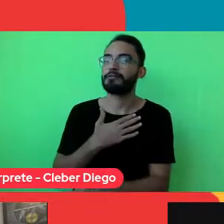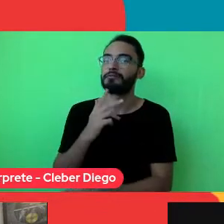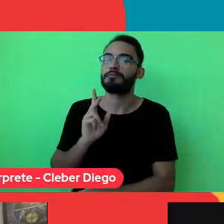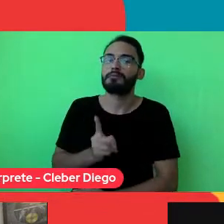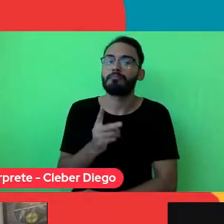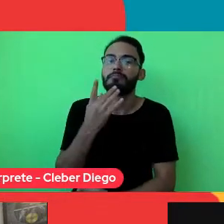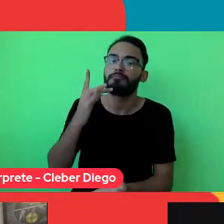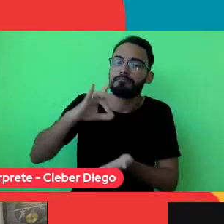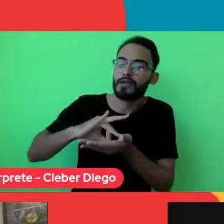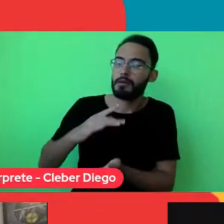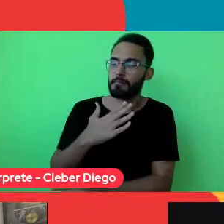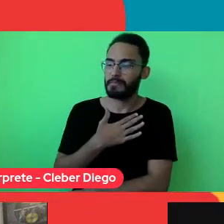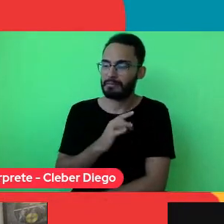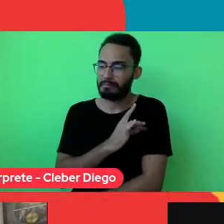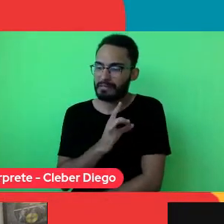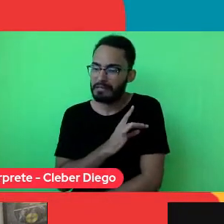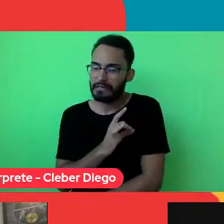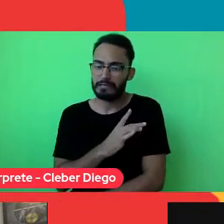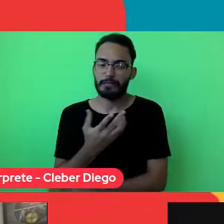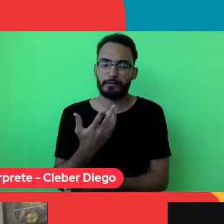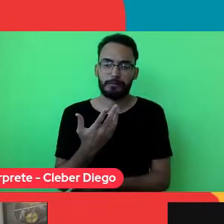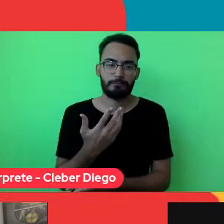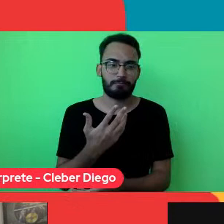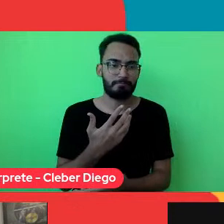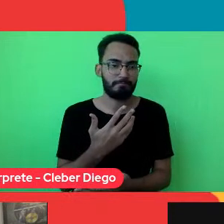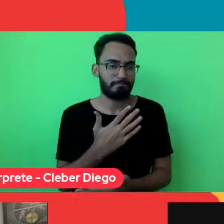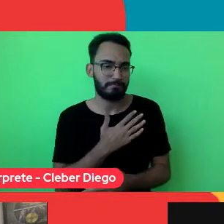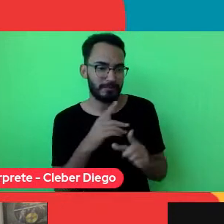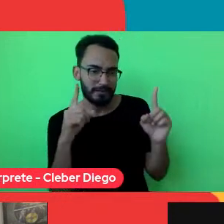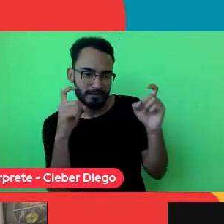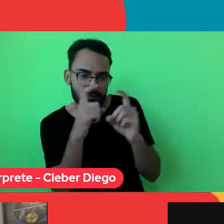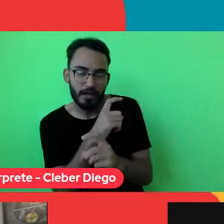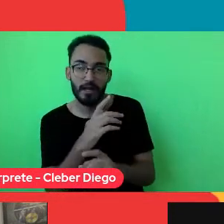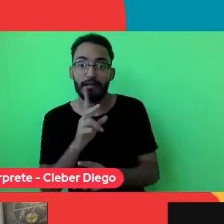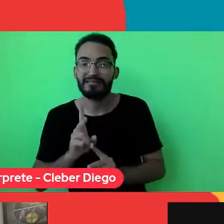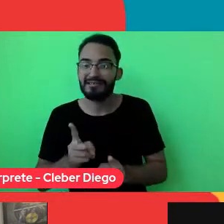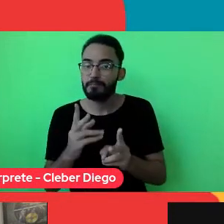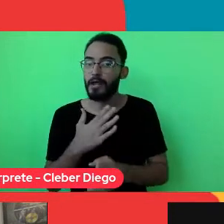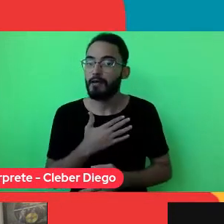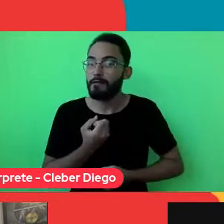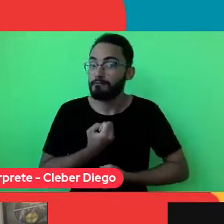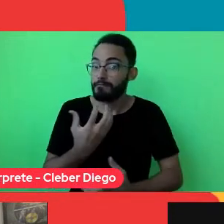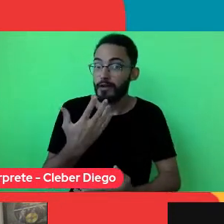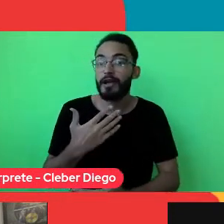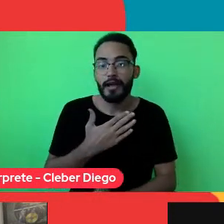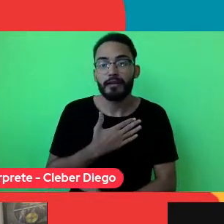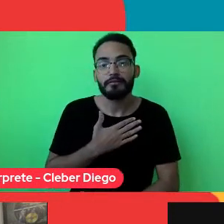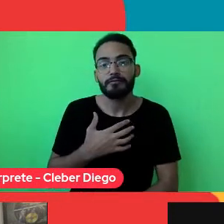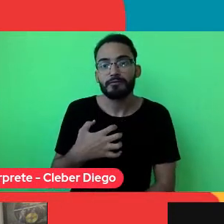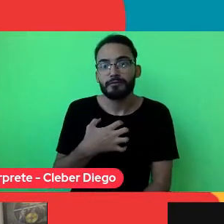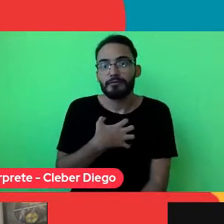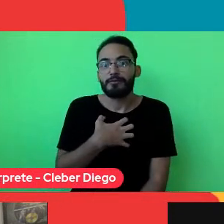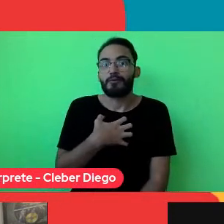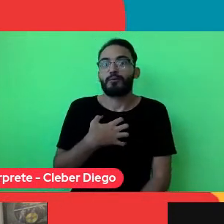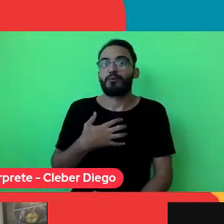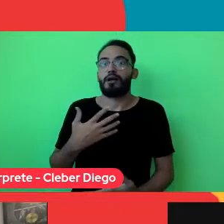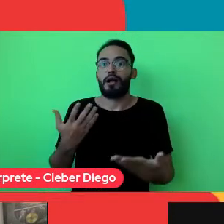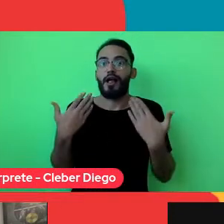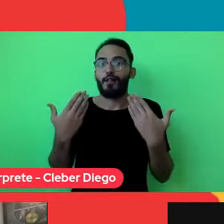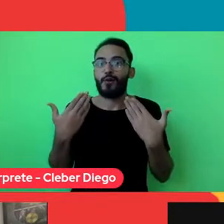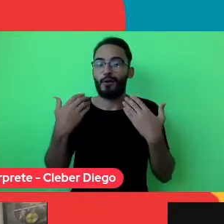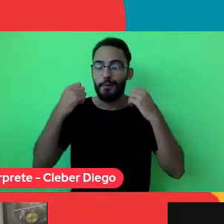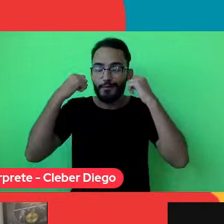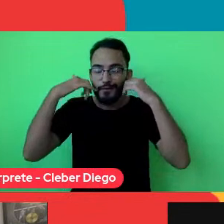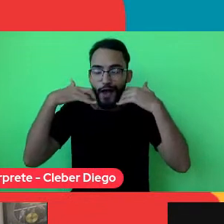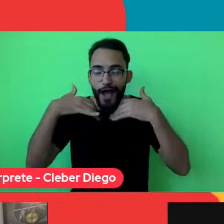minhas inseguranças, nos meus medos. Toda vez que eu vou falar em público, eu sinto um calorão, gente, toda suada.